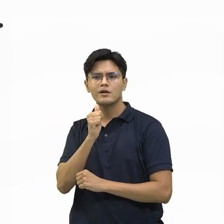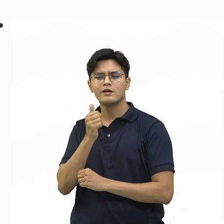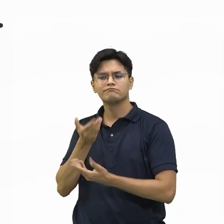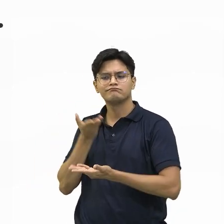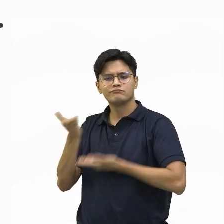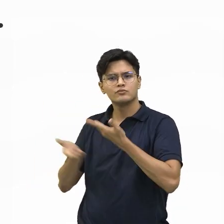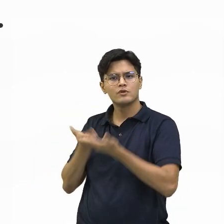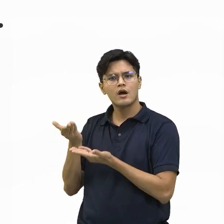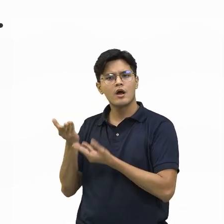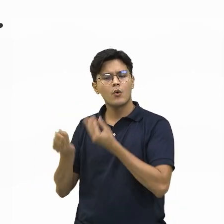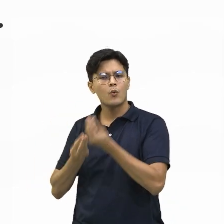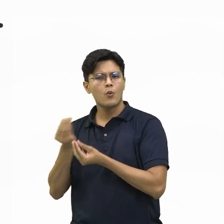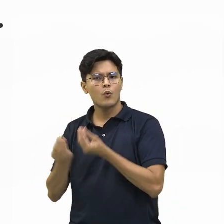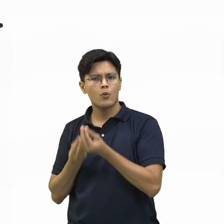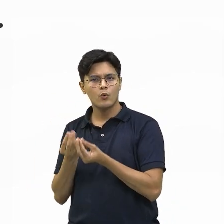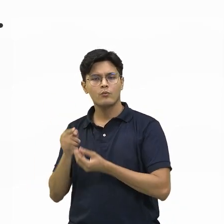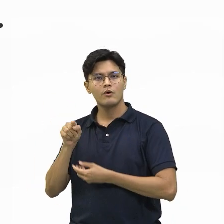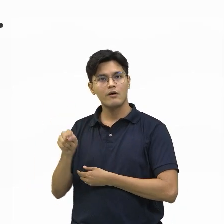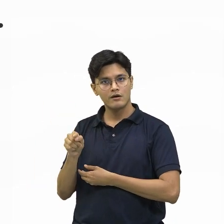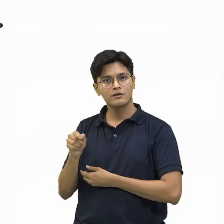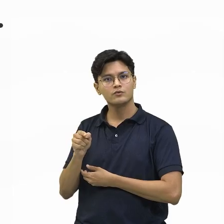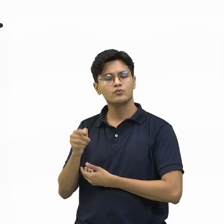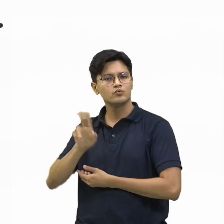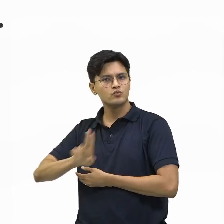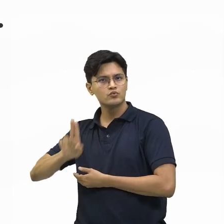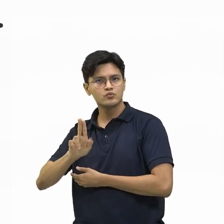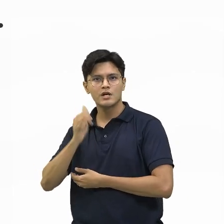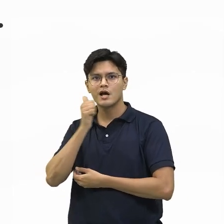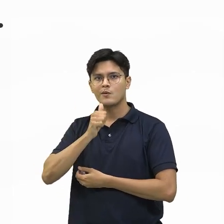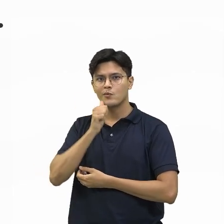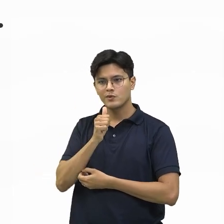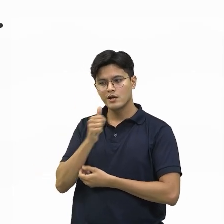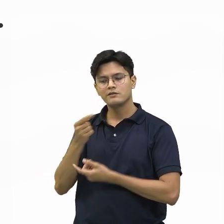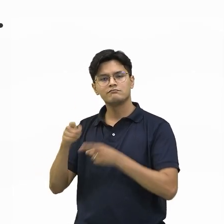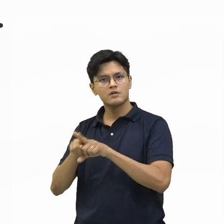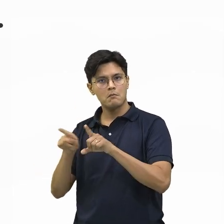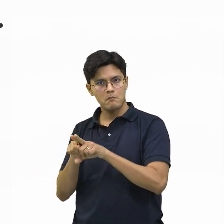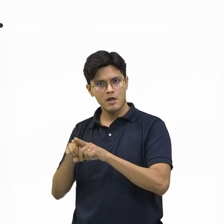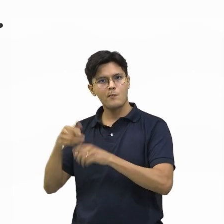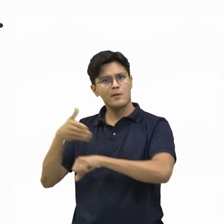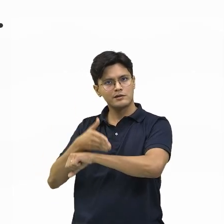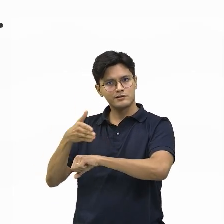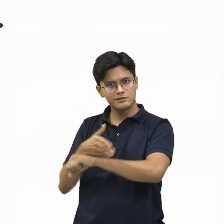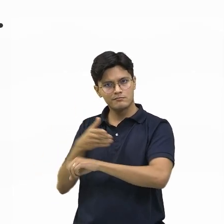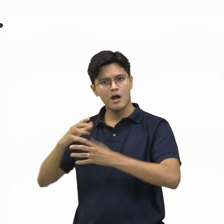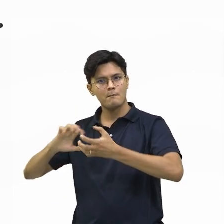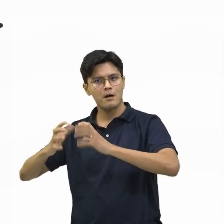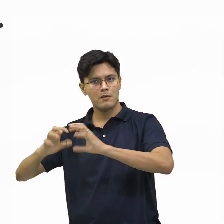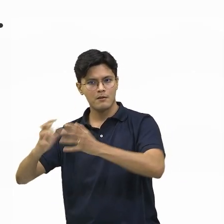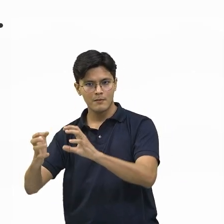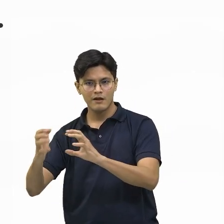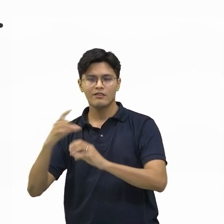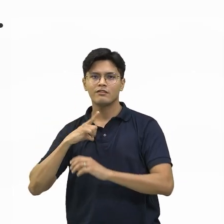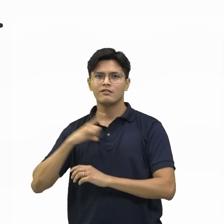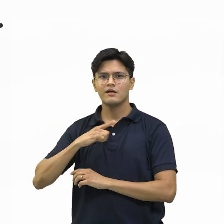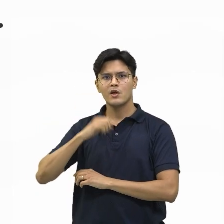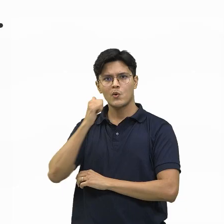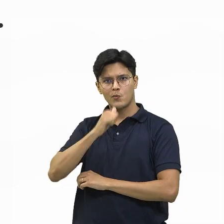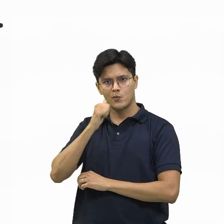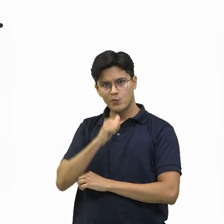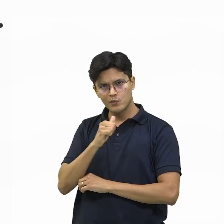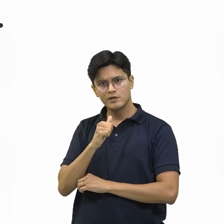voltadas para serem utilizadas justamente nos conflitos. Então você tem as mulheres com forte